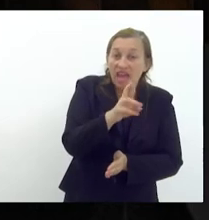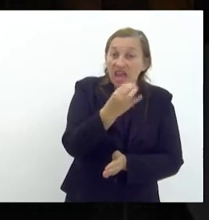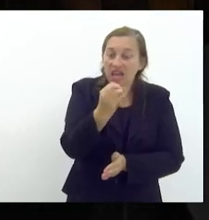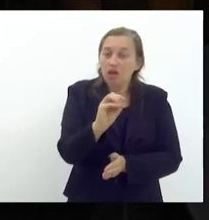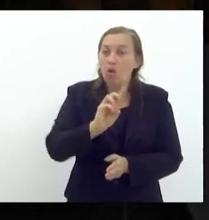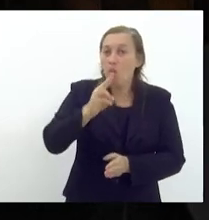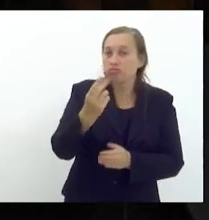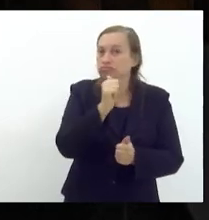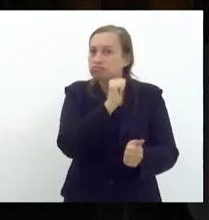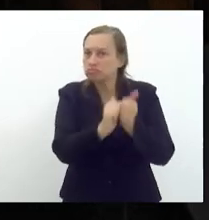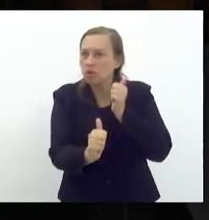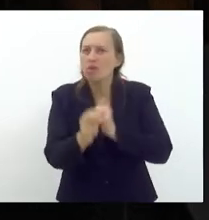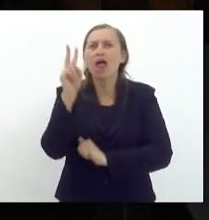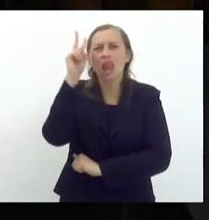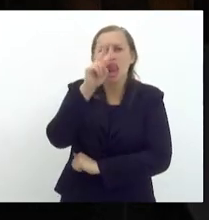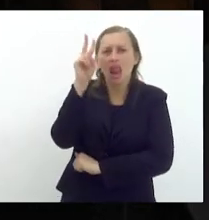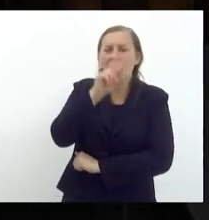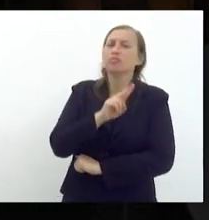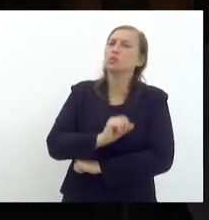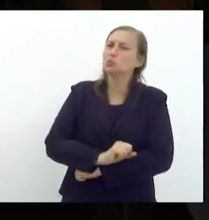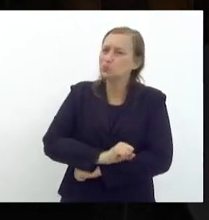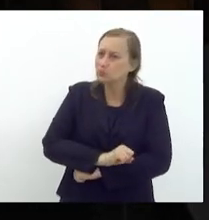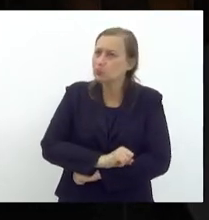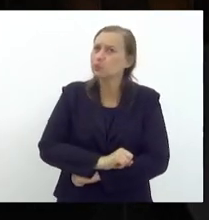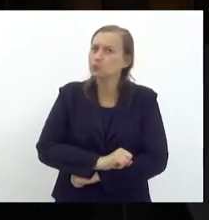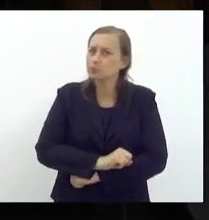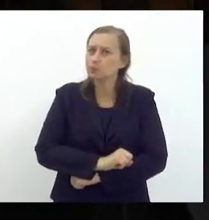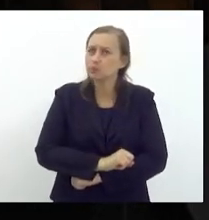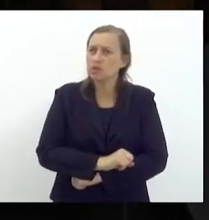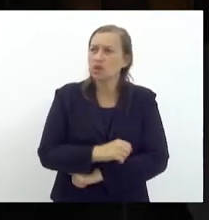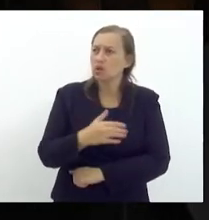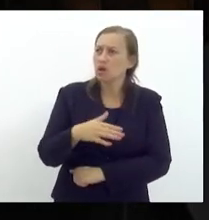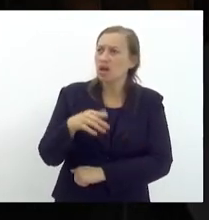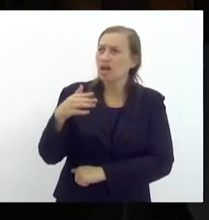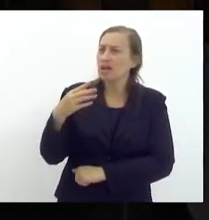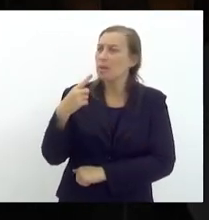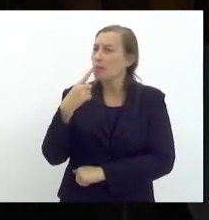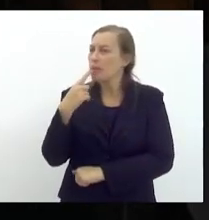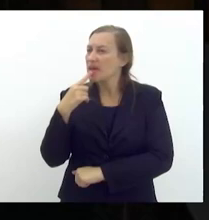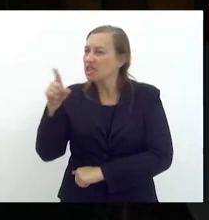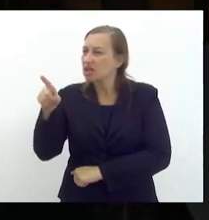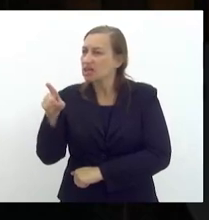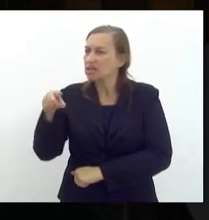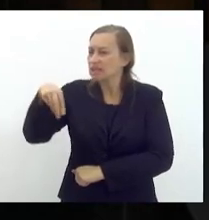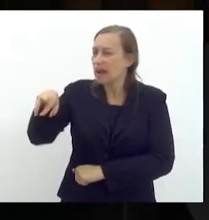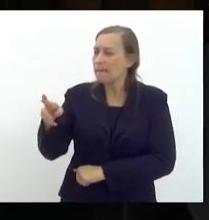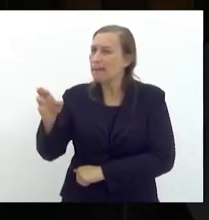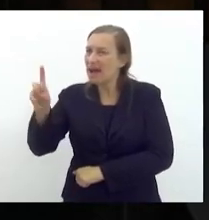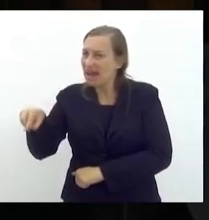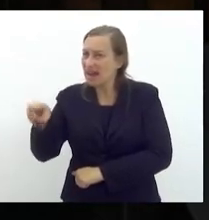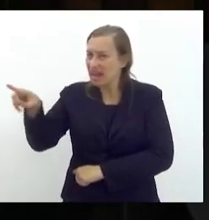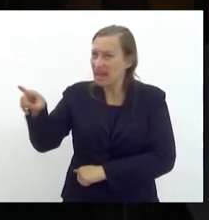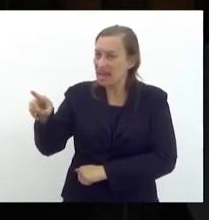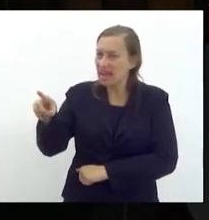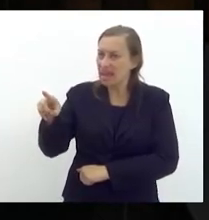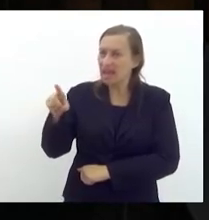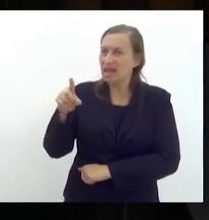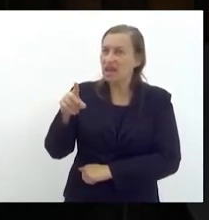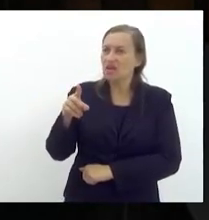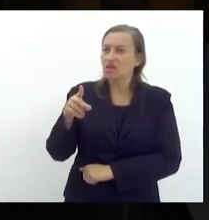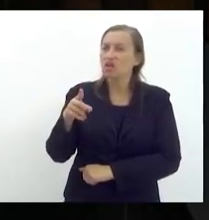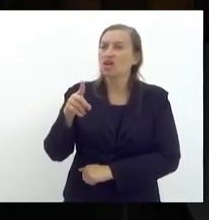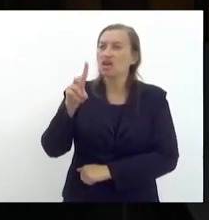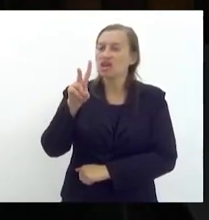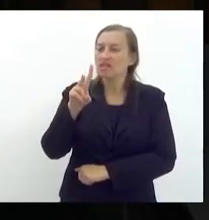esporte me lembro inclusive que ali do lado da Maré naquela viaduto que pega amarela